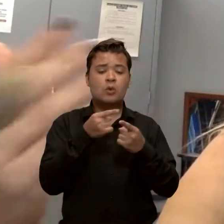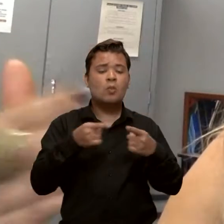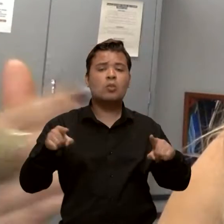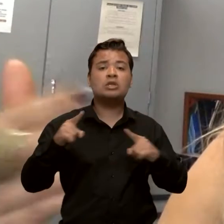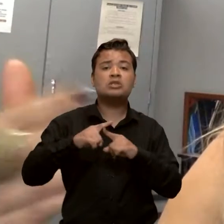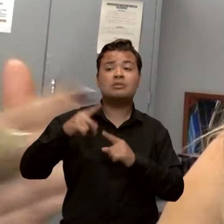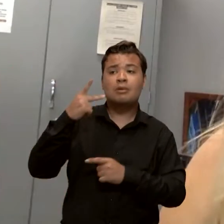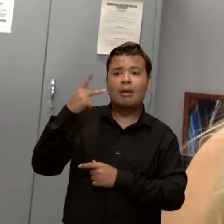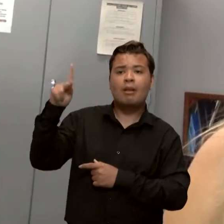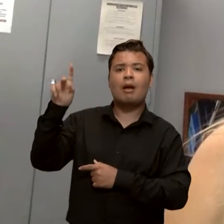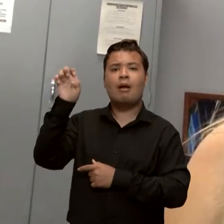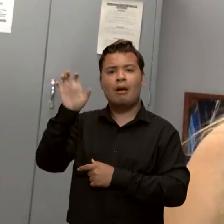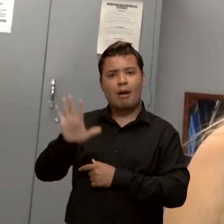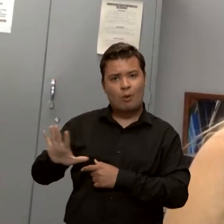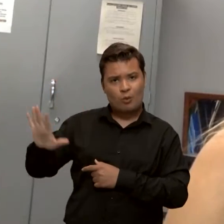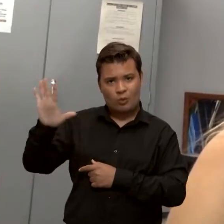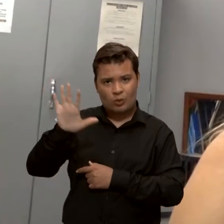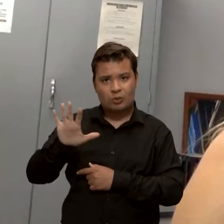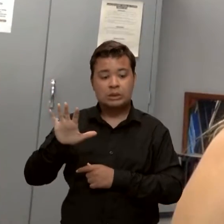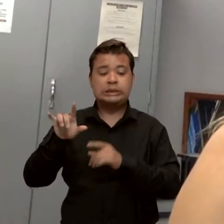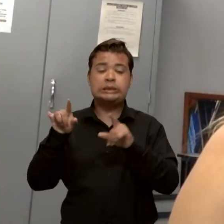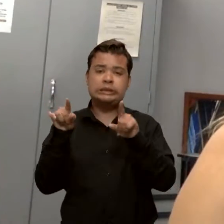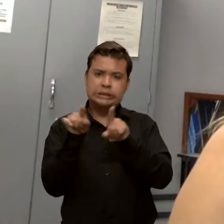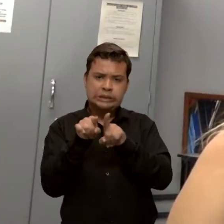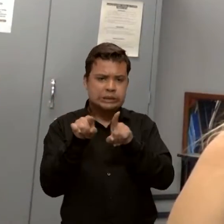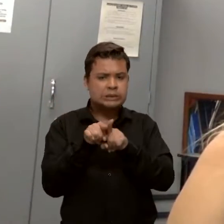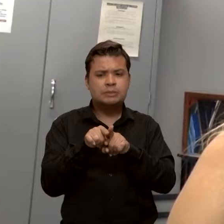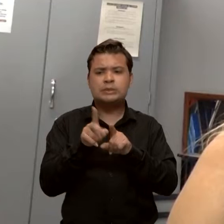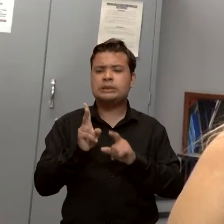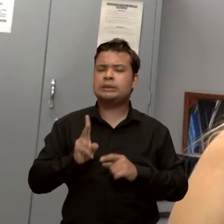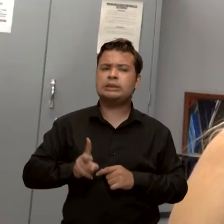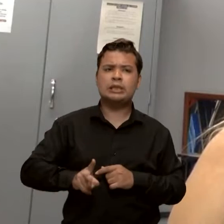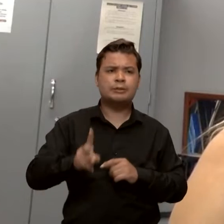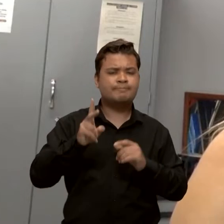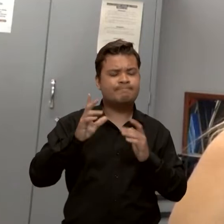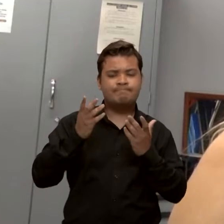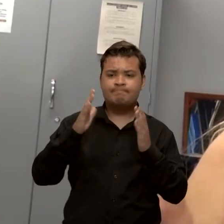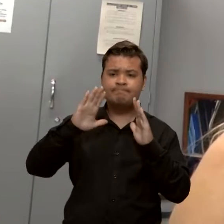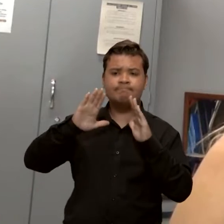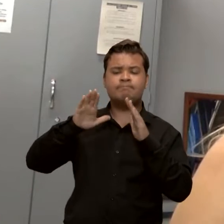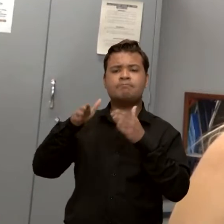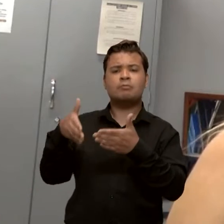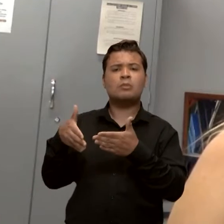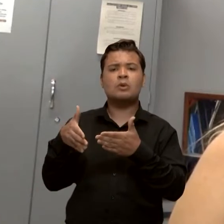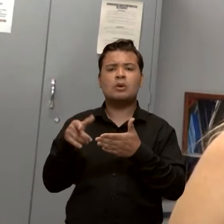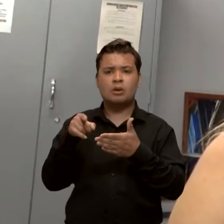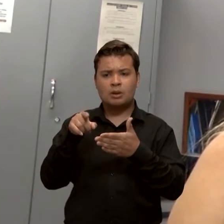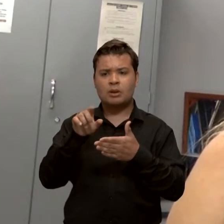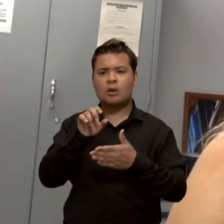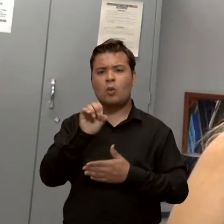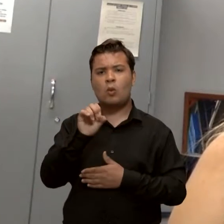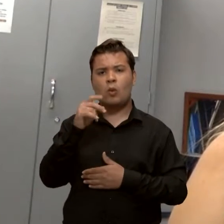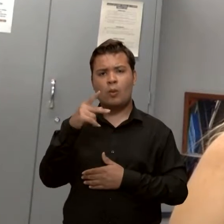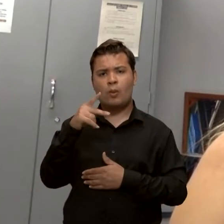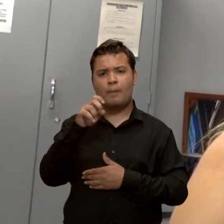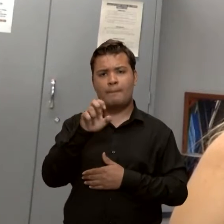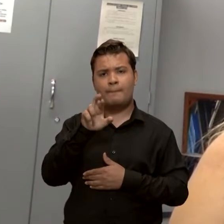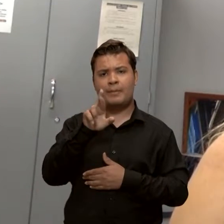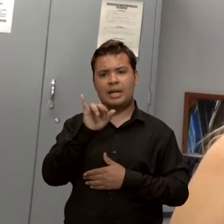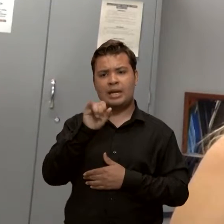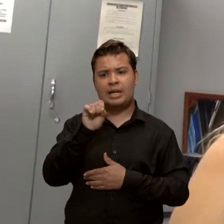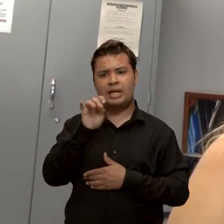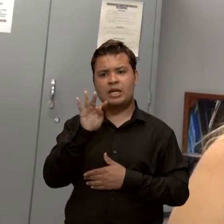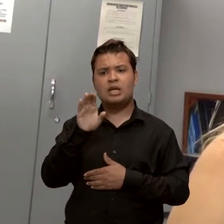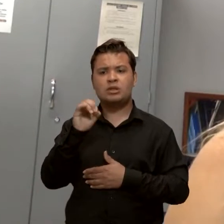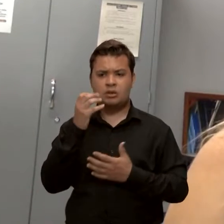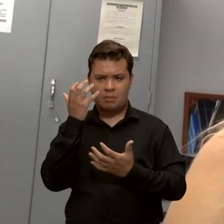e o repertório, sobretudo, operístico, né, que era um gênero muito apreciado pela família real